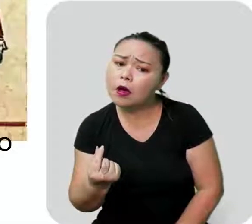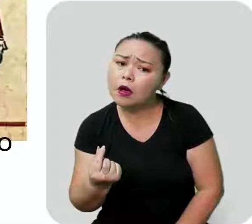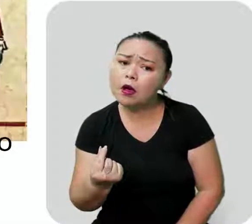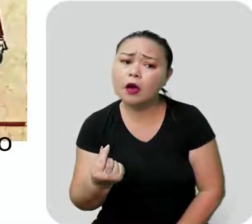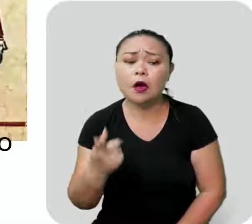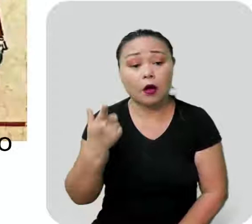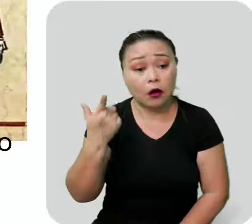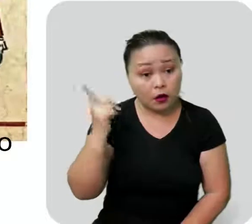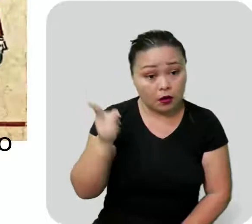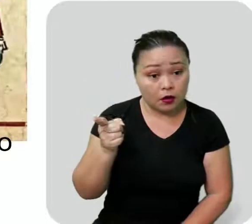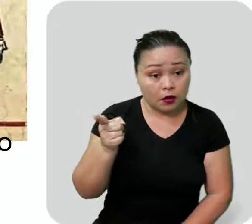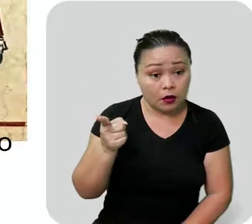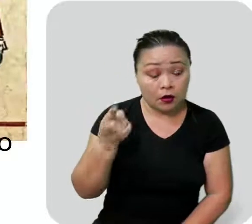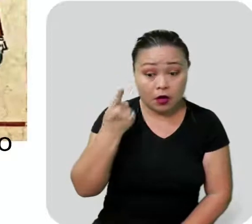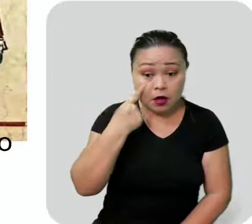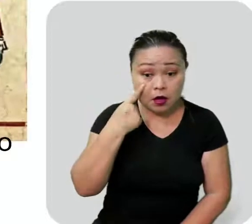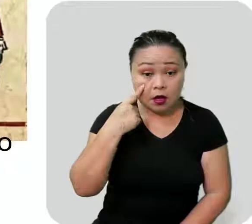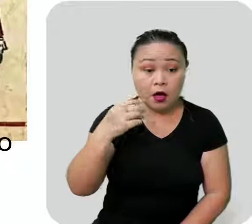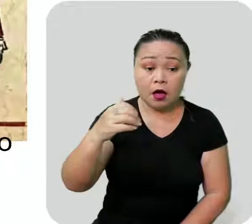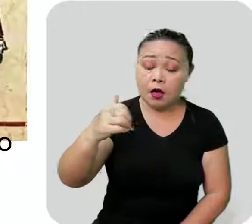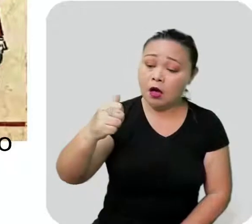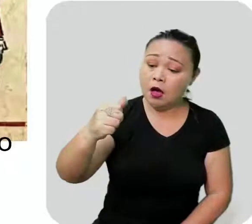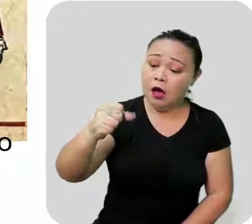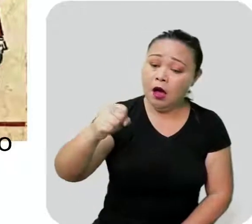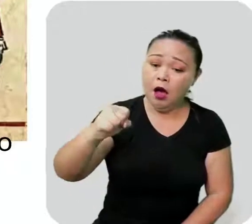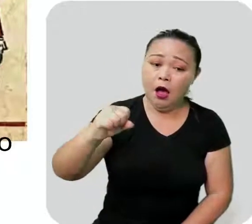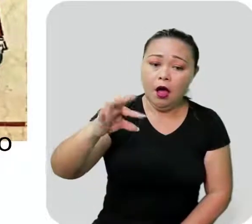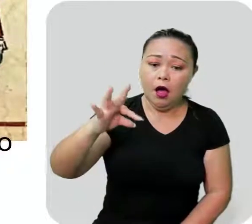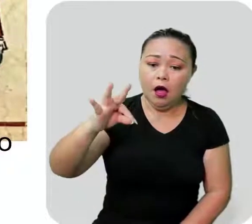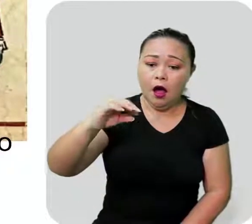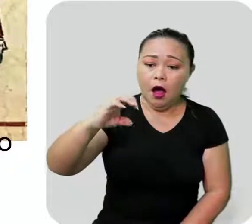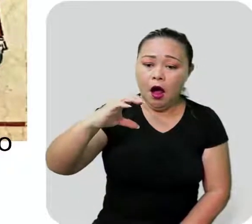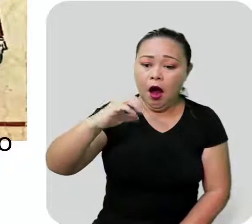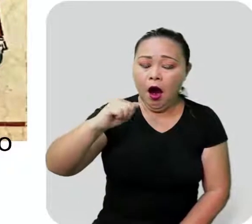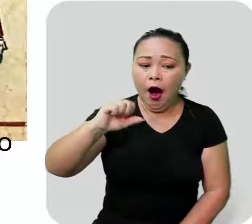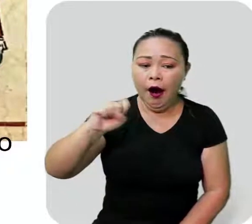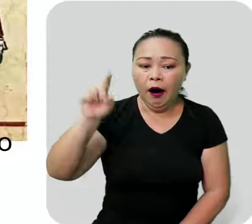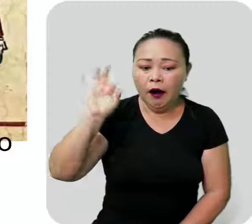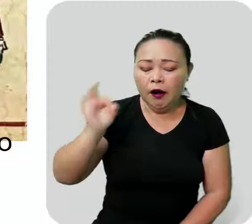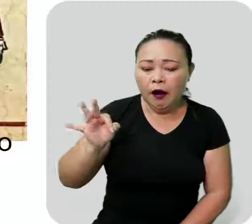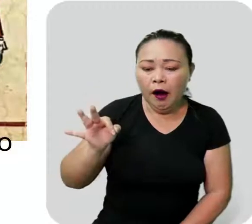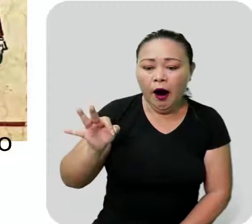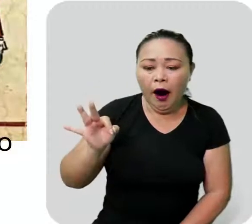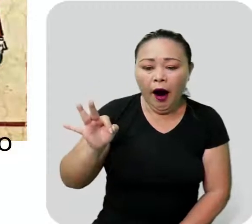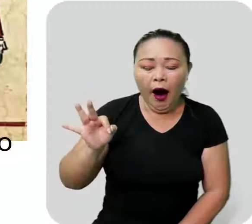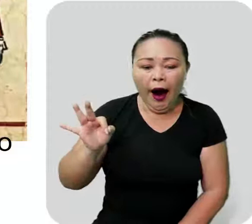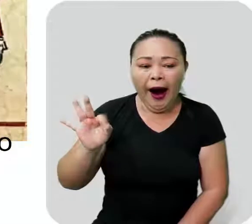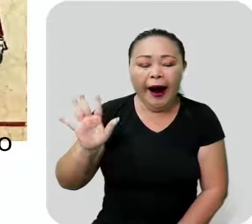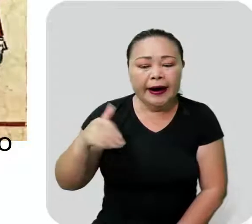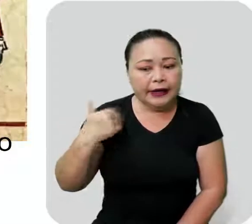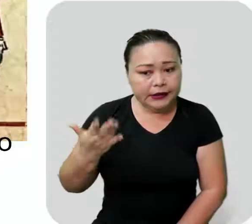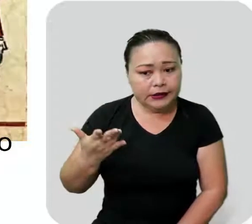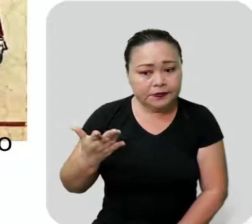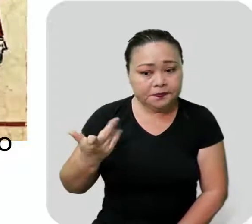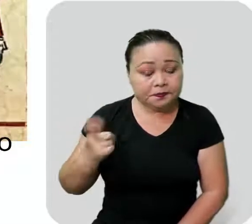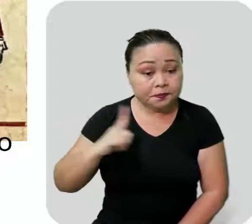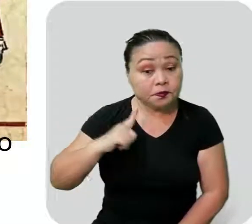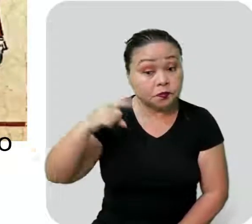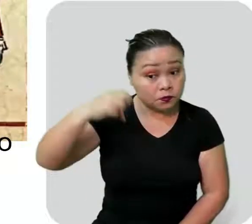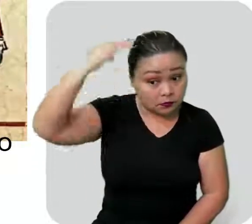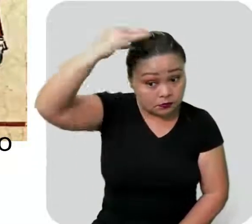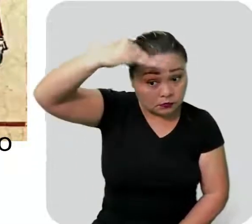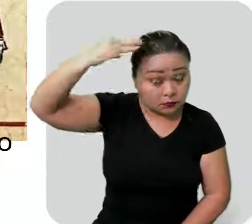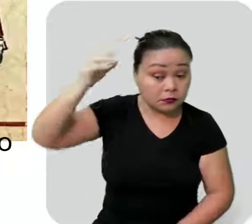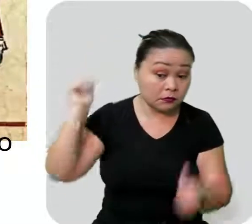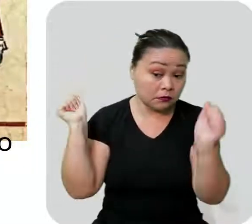de quem vamos lá para os astecas certo ó os astecas estava